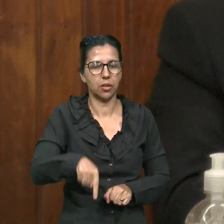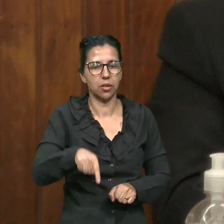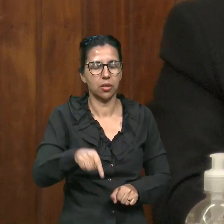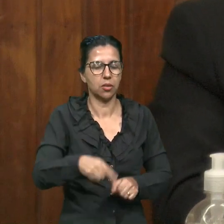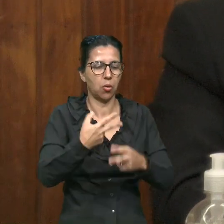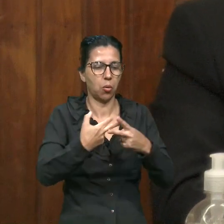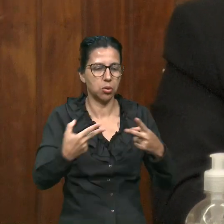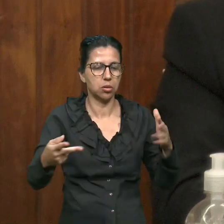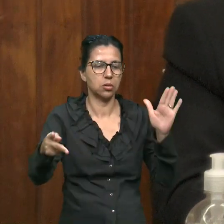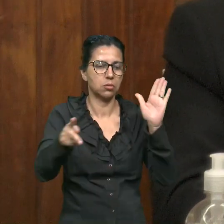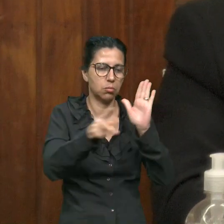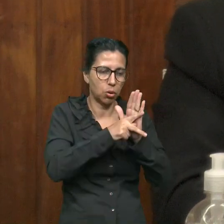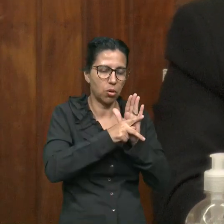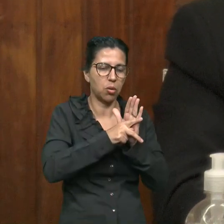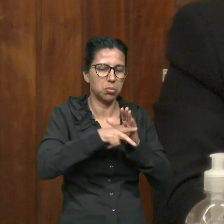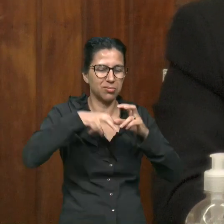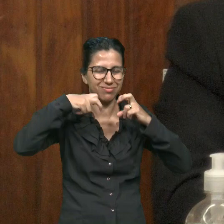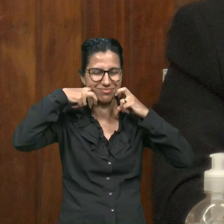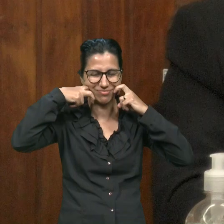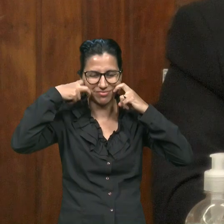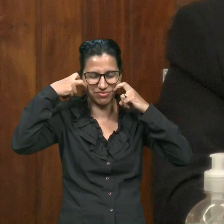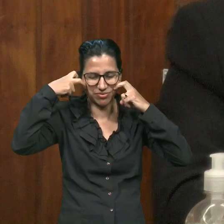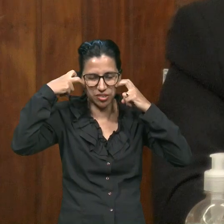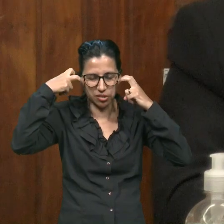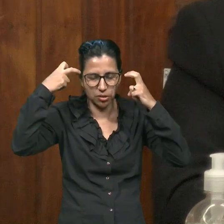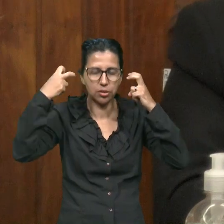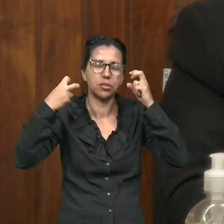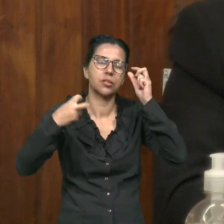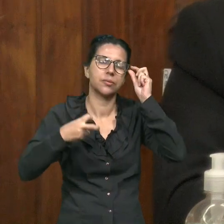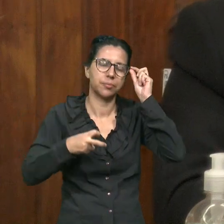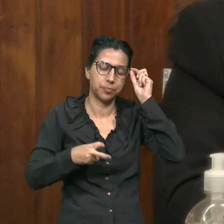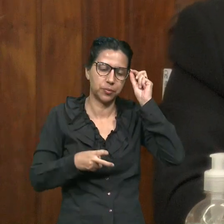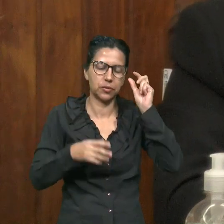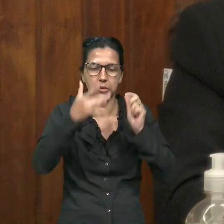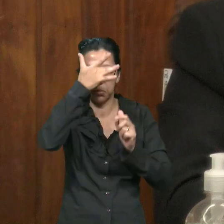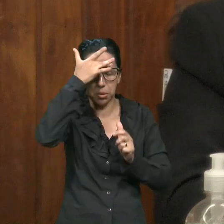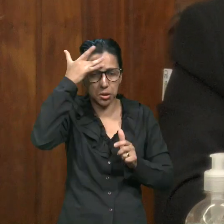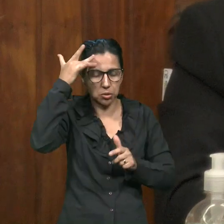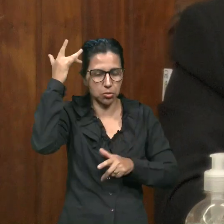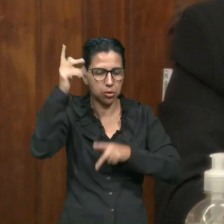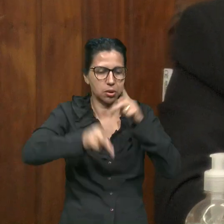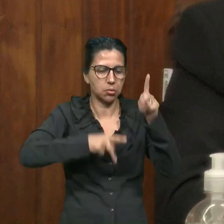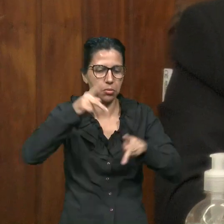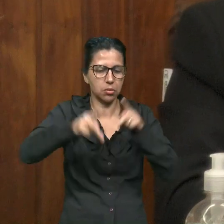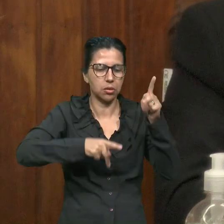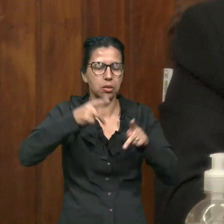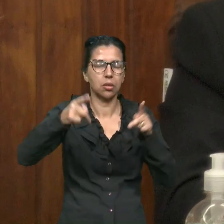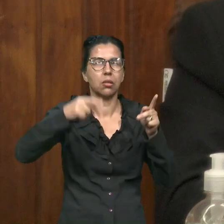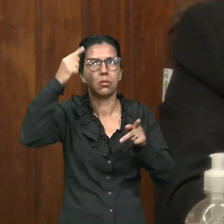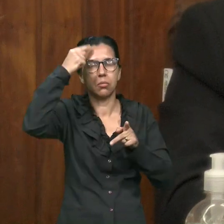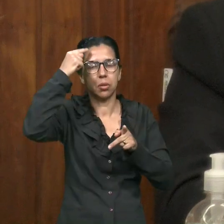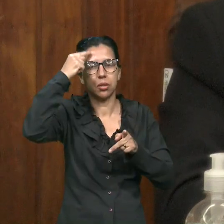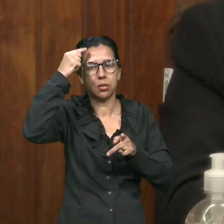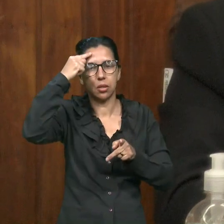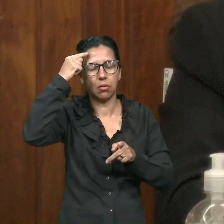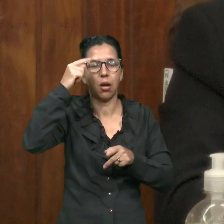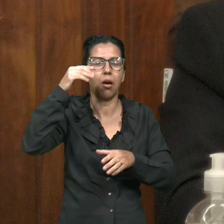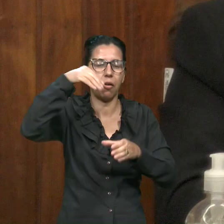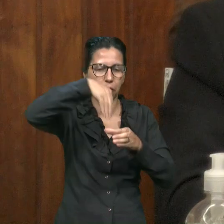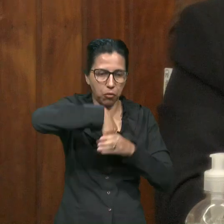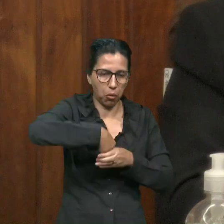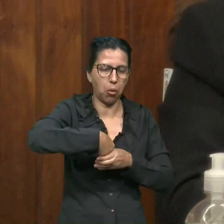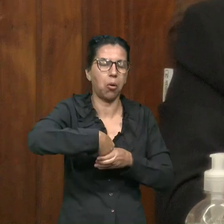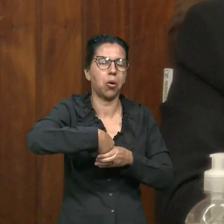público, se omitindo vergonhosamente em cumprir suas atribuições, as quais a população acreditou que seria representada, dando seu voto de